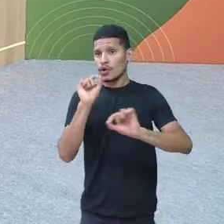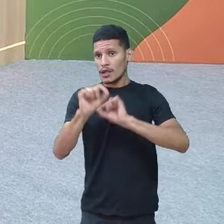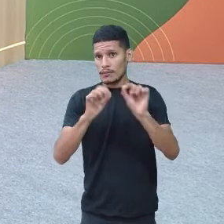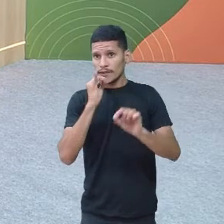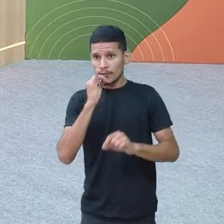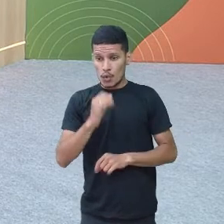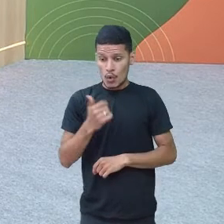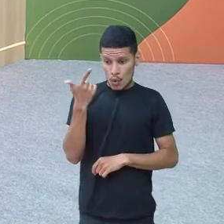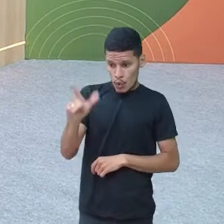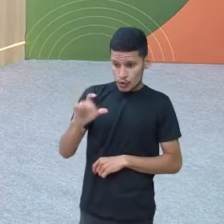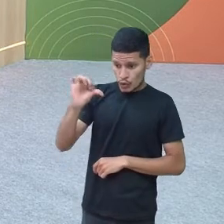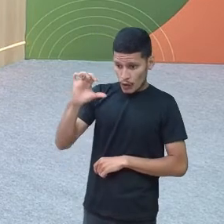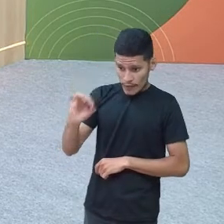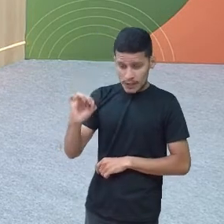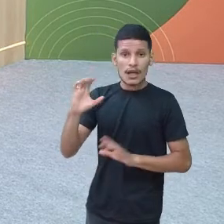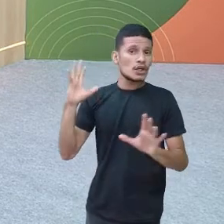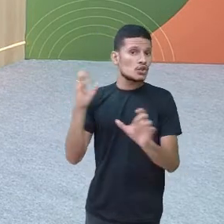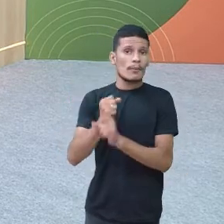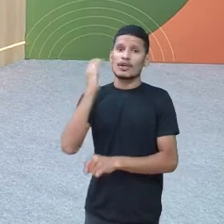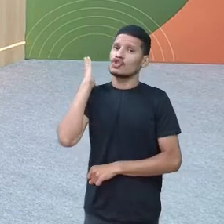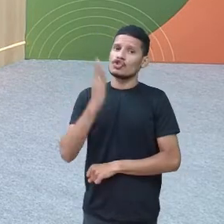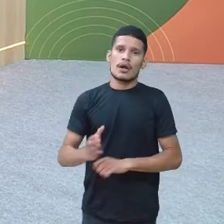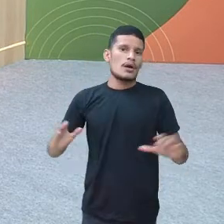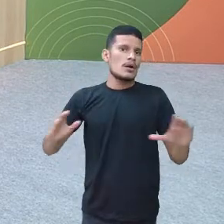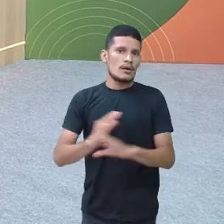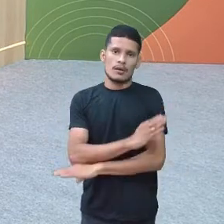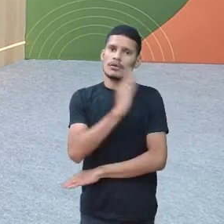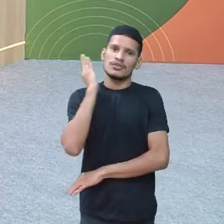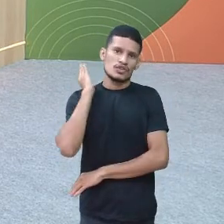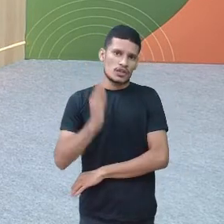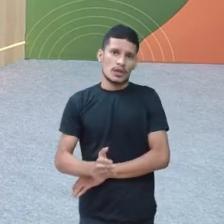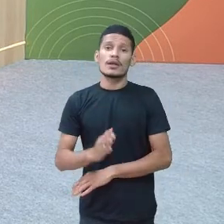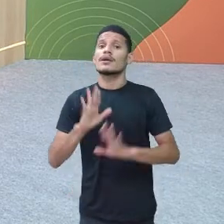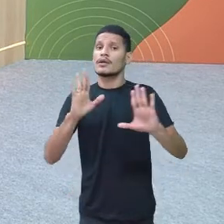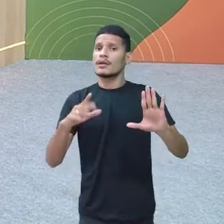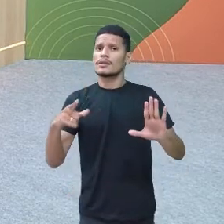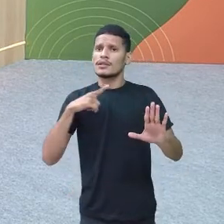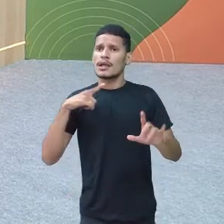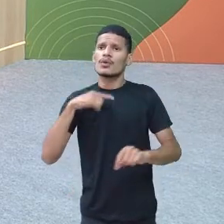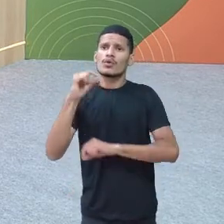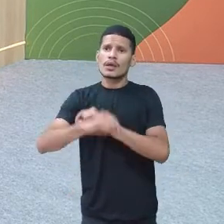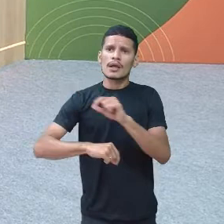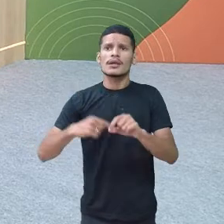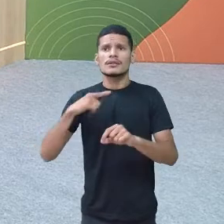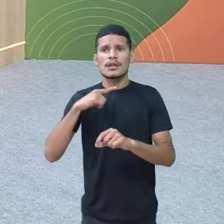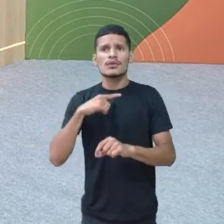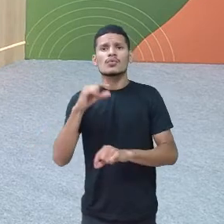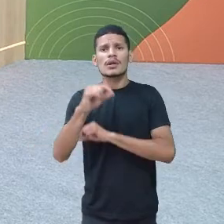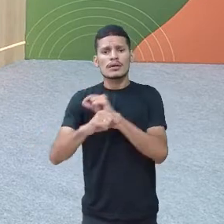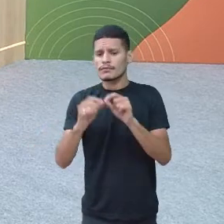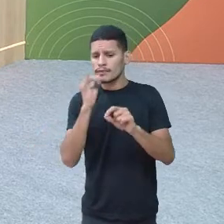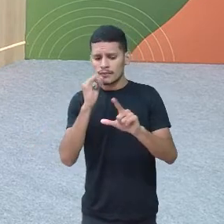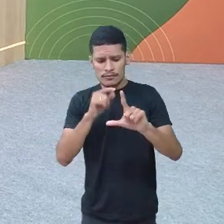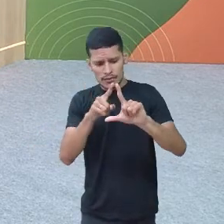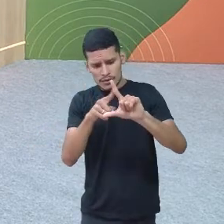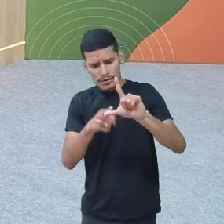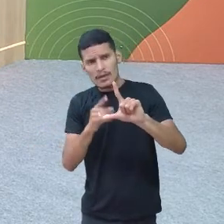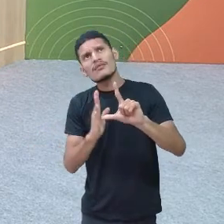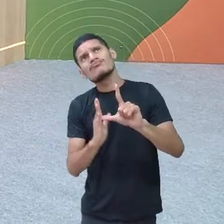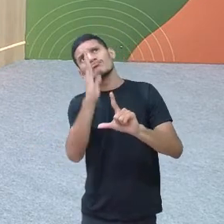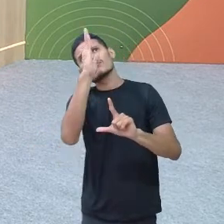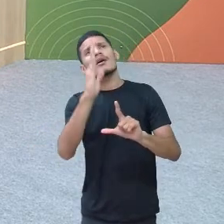de 90 aqui, a soma já daria 180 e eu ia ter uma reta para cima, assim, né? Um